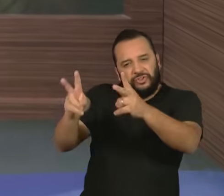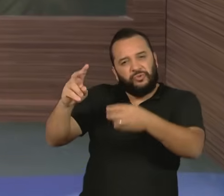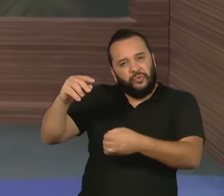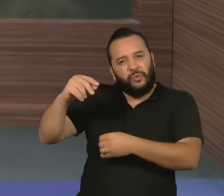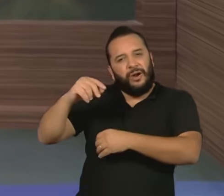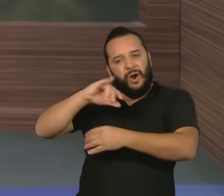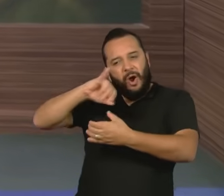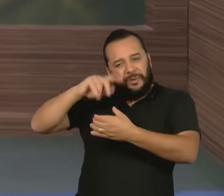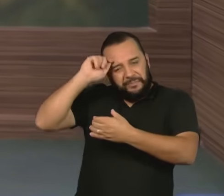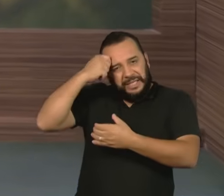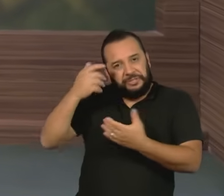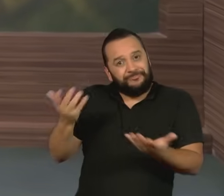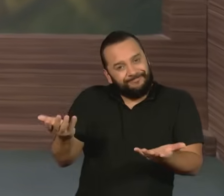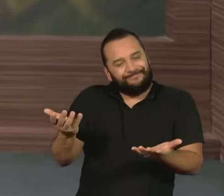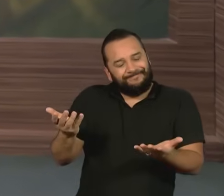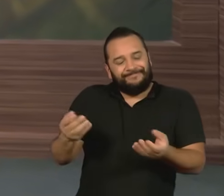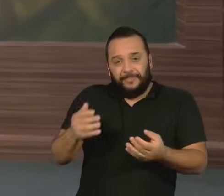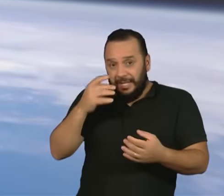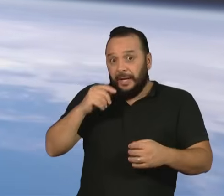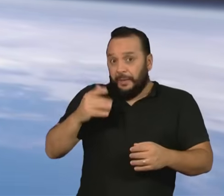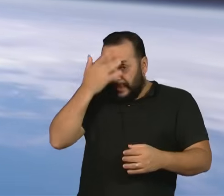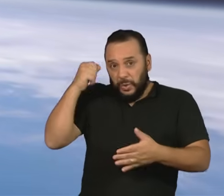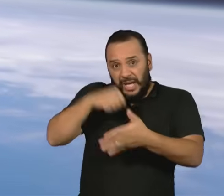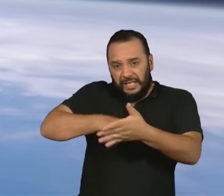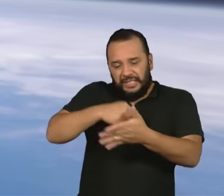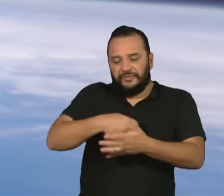Veja logo mais aqui no Repórter Eco.